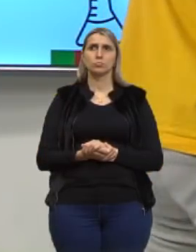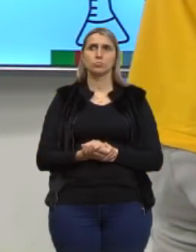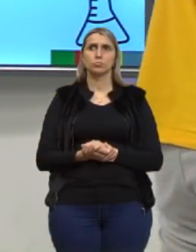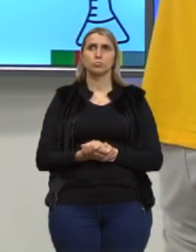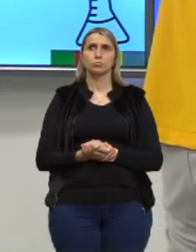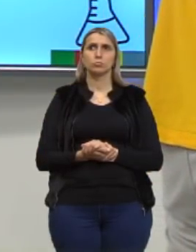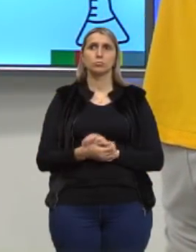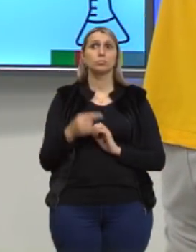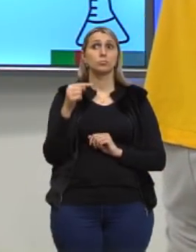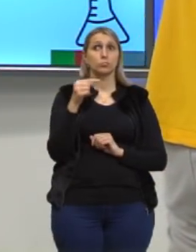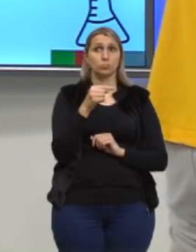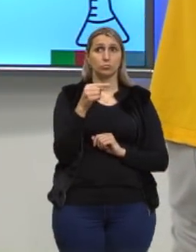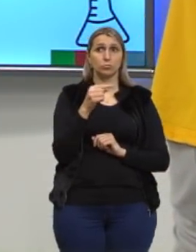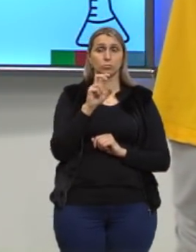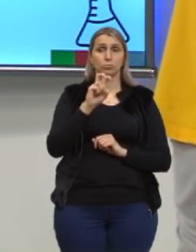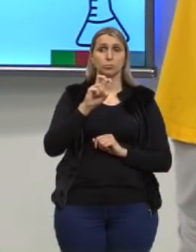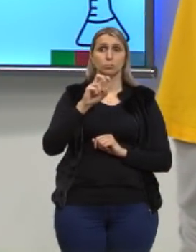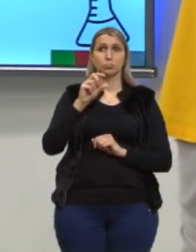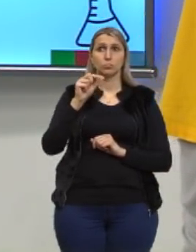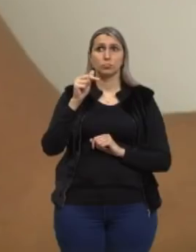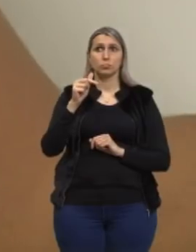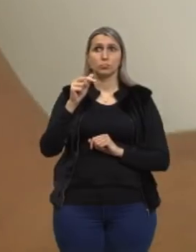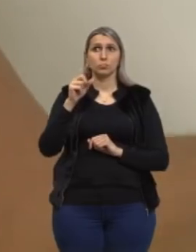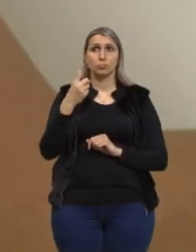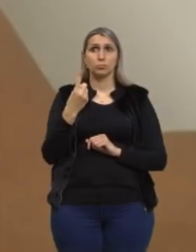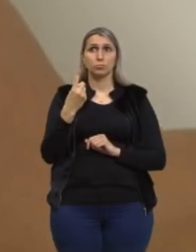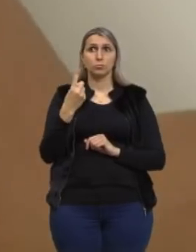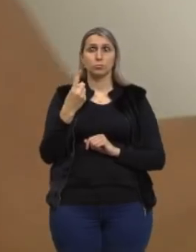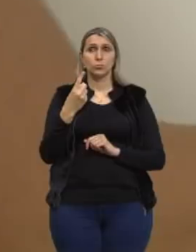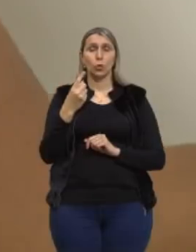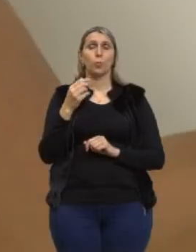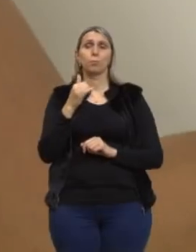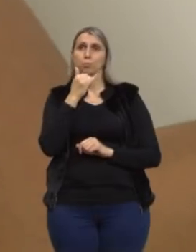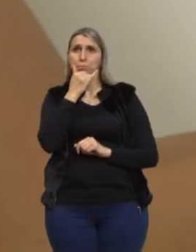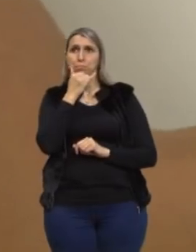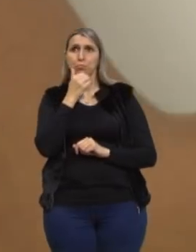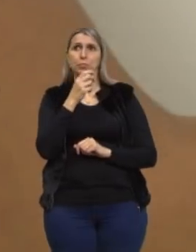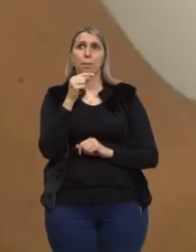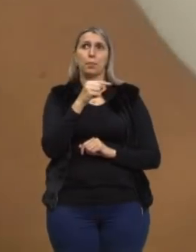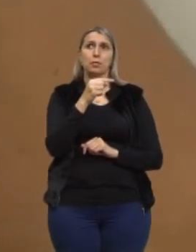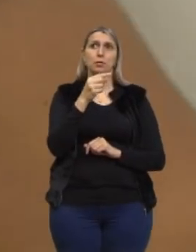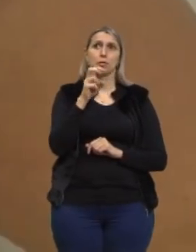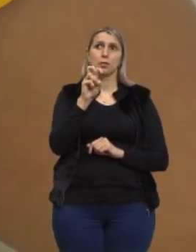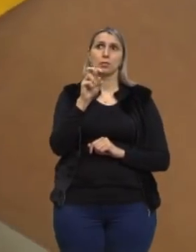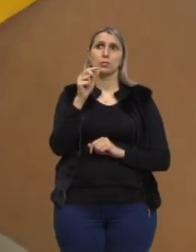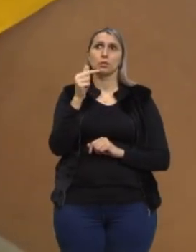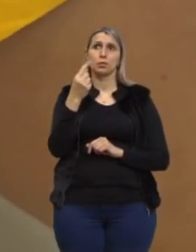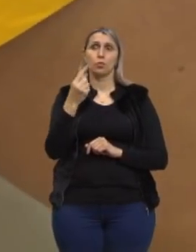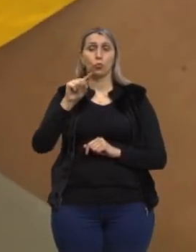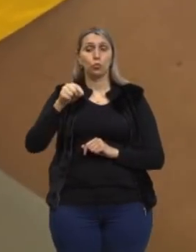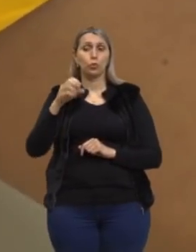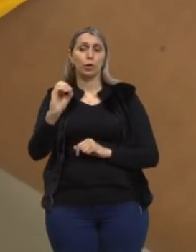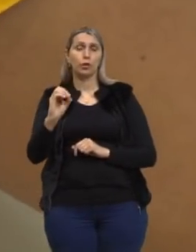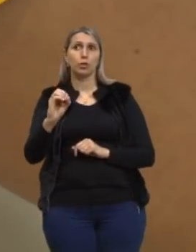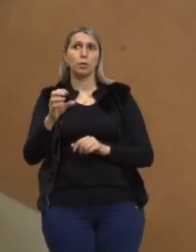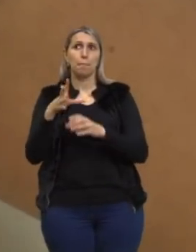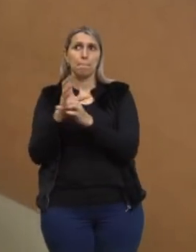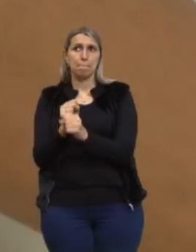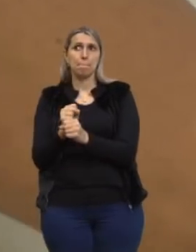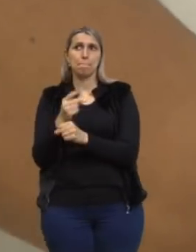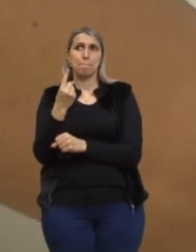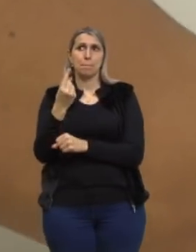4155 - 571 opa 571 vírgula zero mas